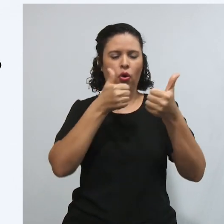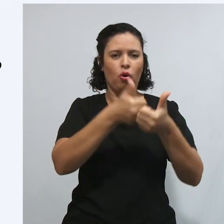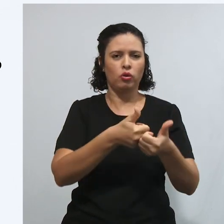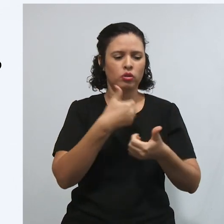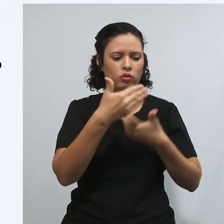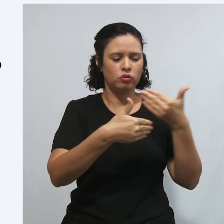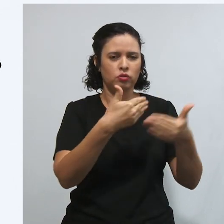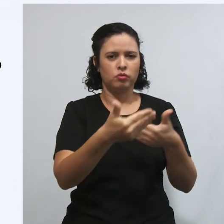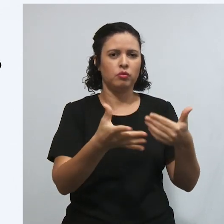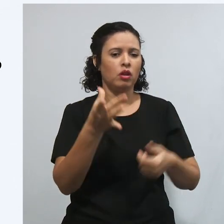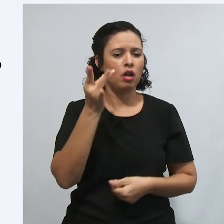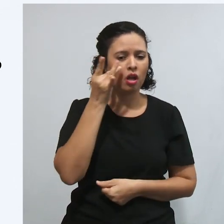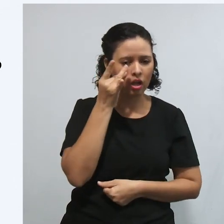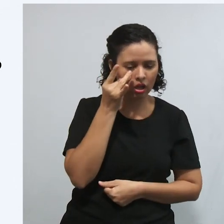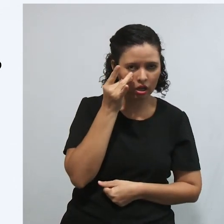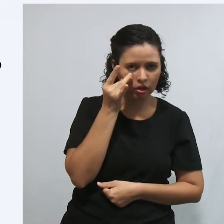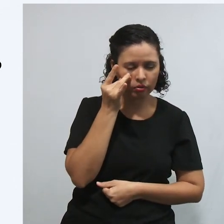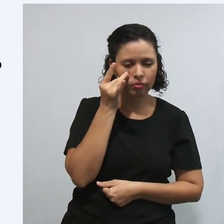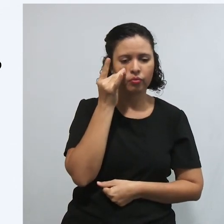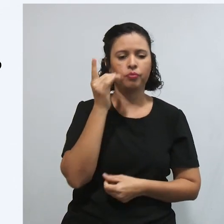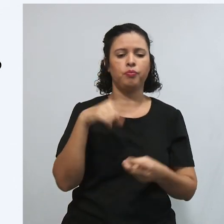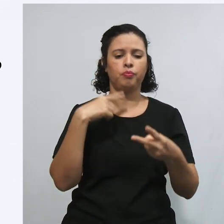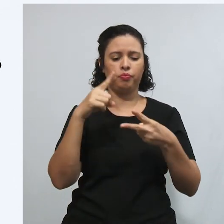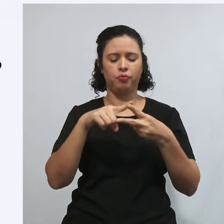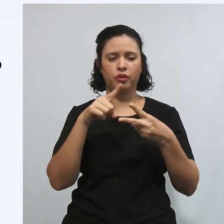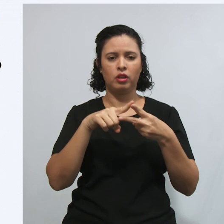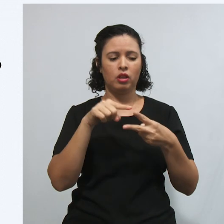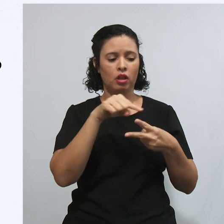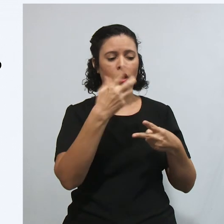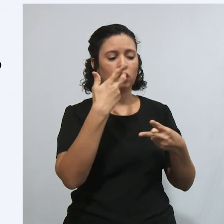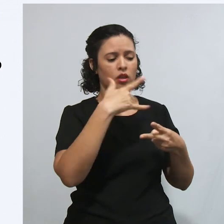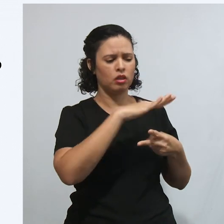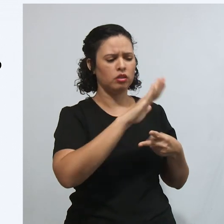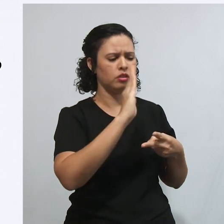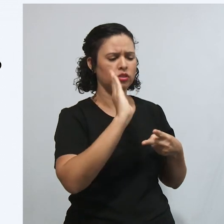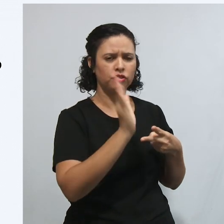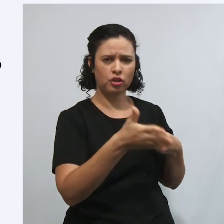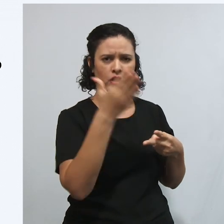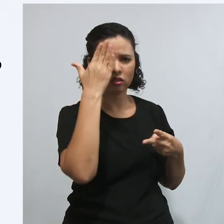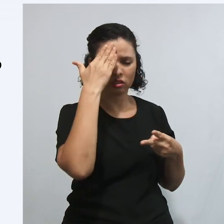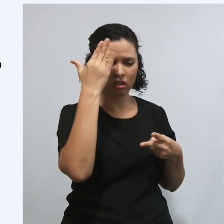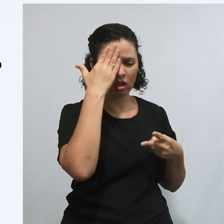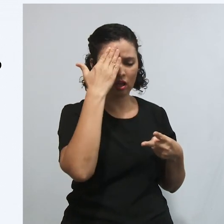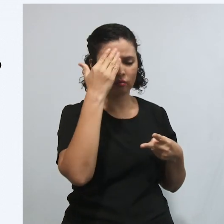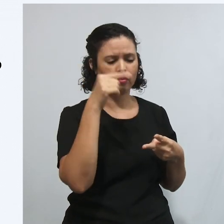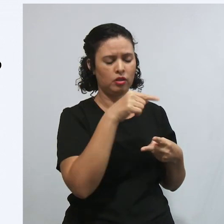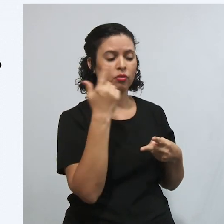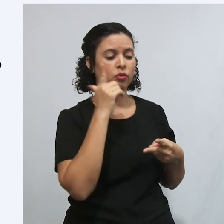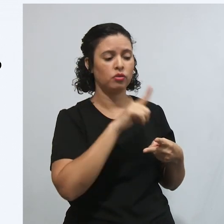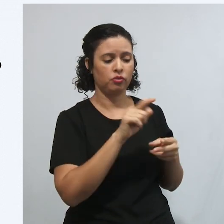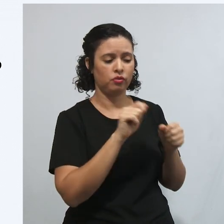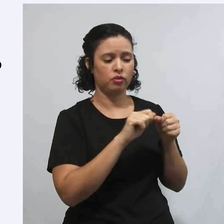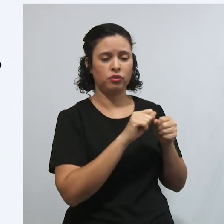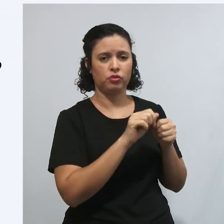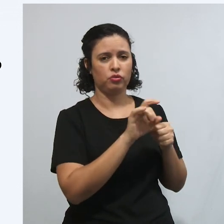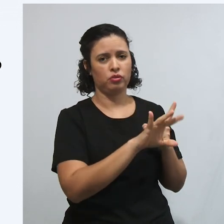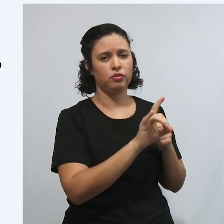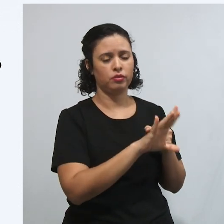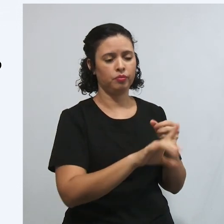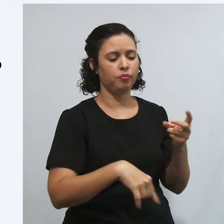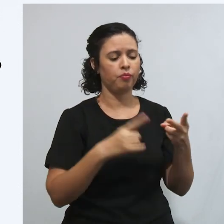né? Aquilo que a criança é capaz de fazer sozinha, sem a ajuda de ninguém, sem a ajuda de um sujeito mais experiente. E a zona